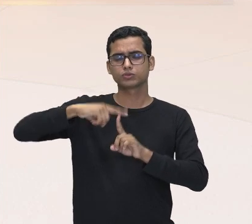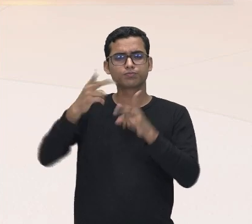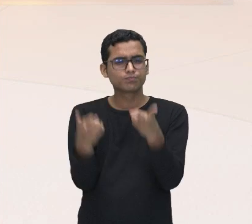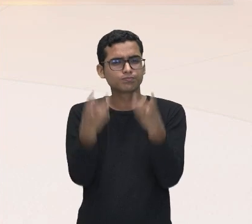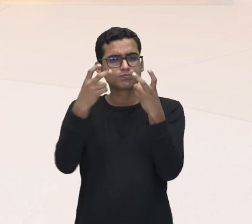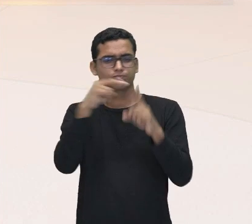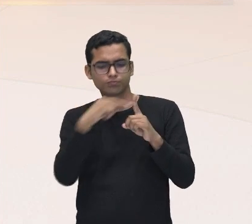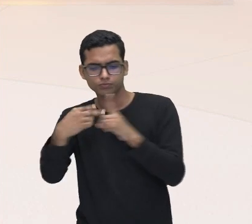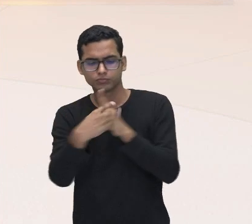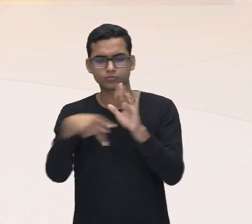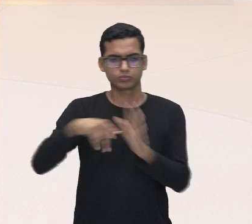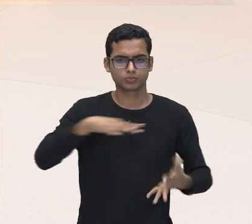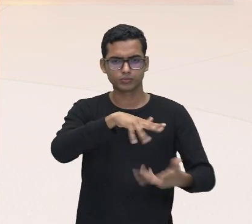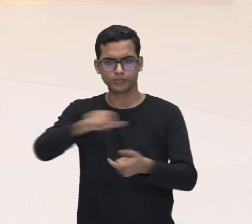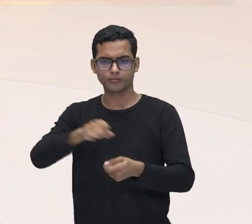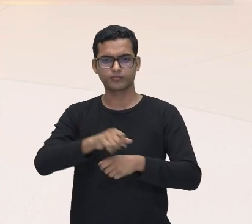mundo.